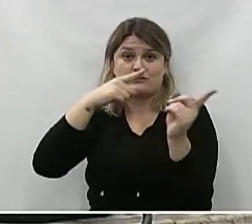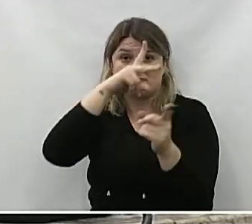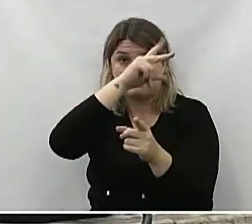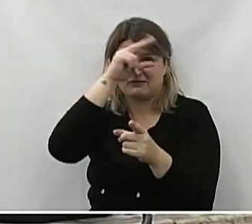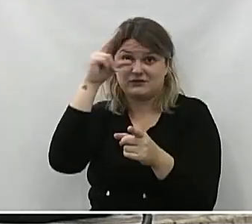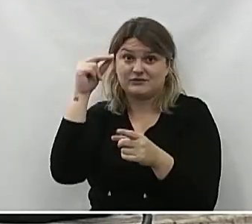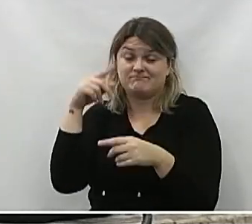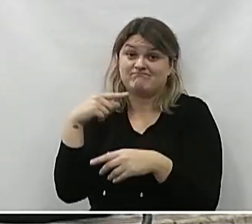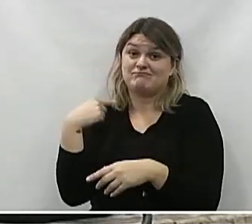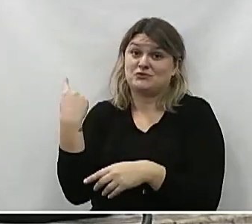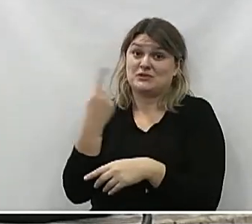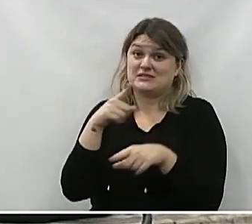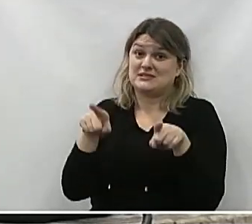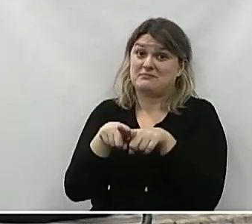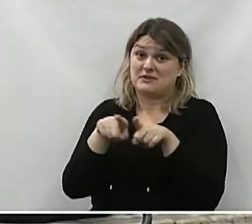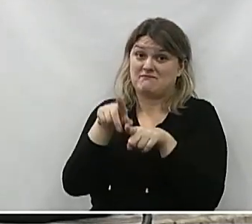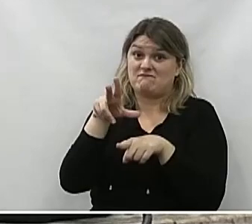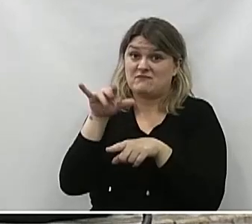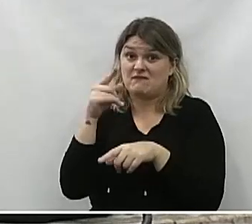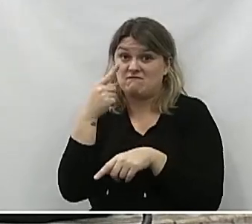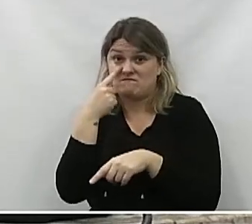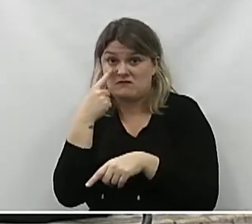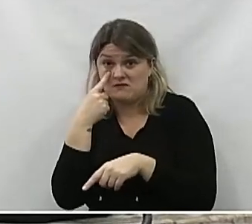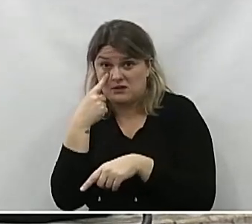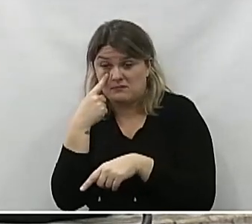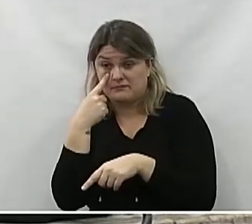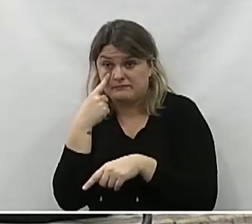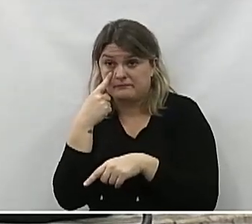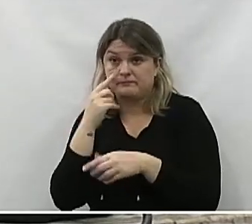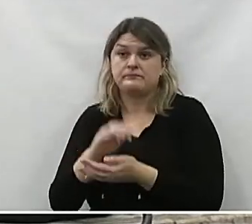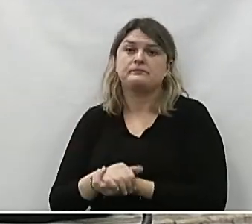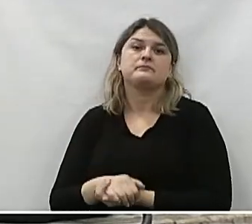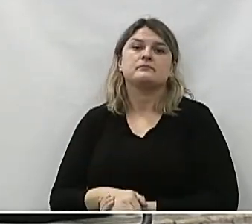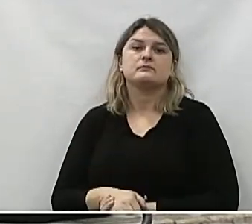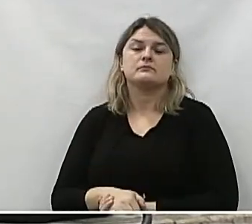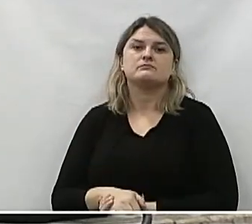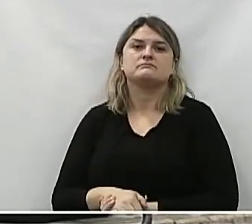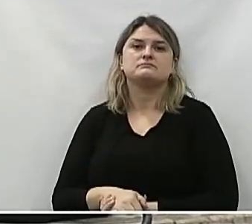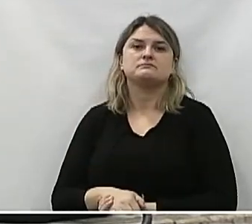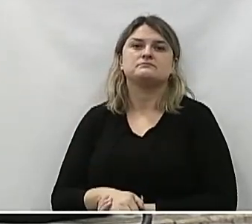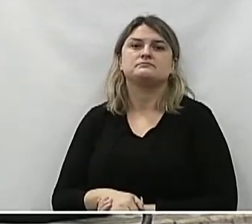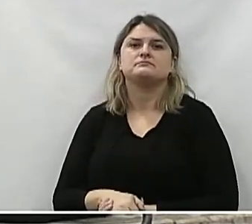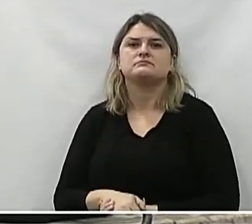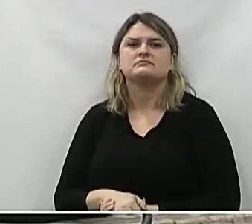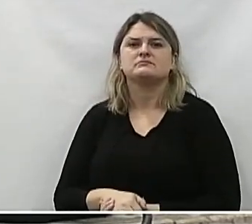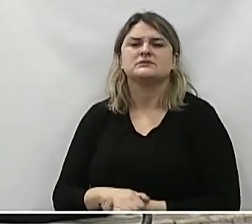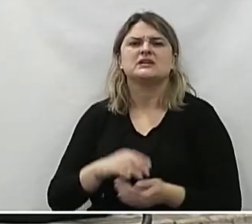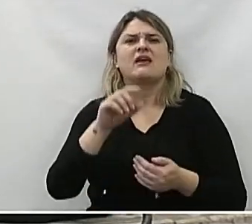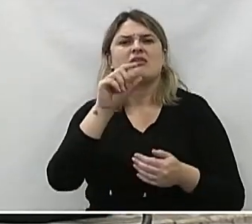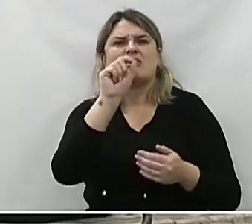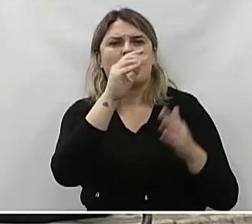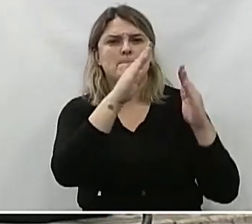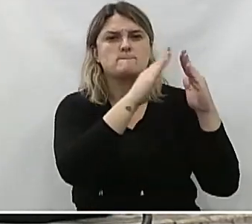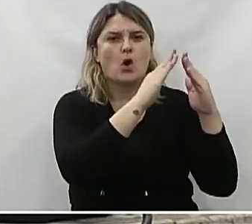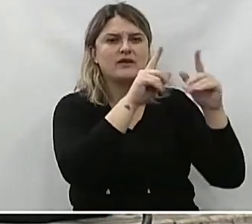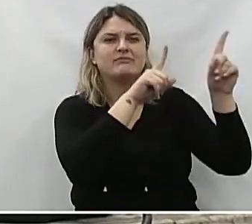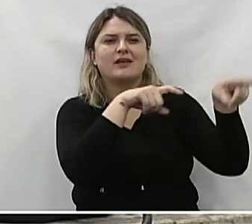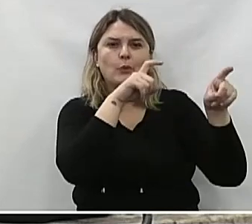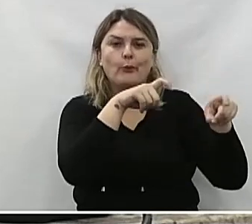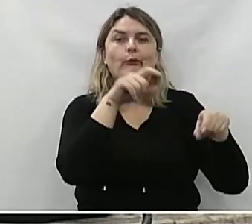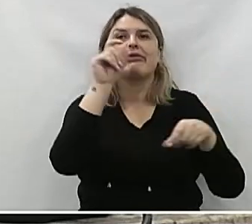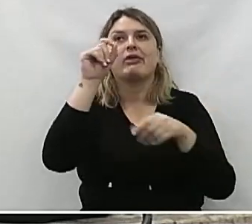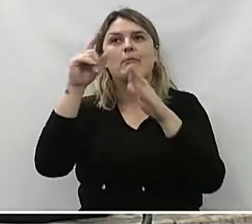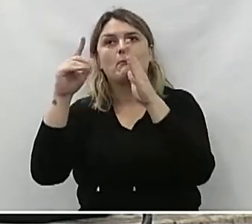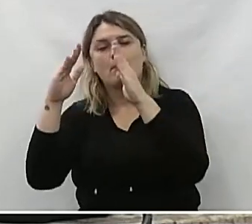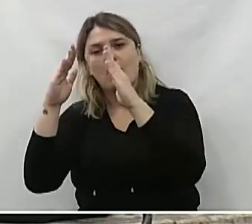E isso nós também iremos verificar né para que os moradores tanto do interior da cidade